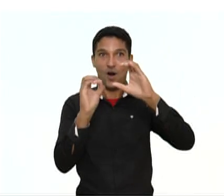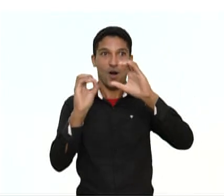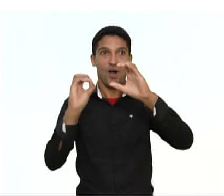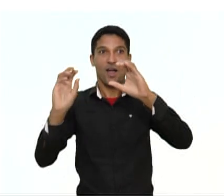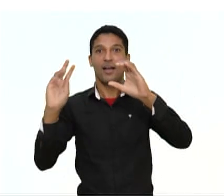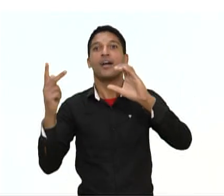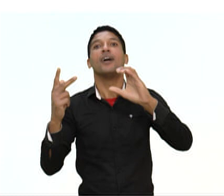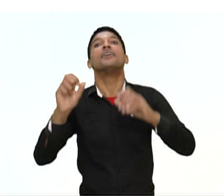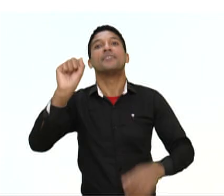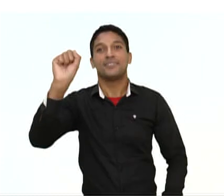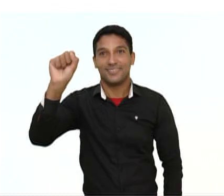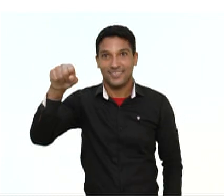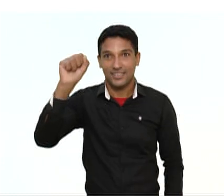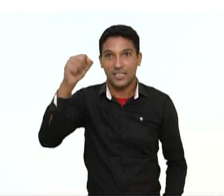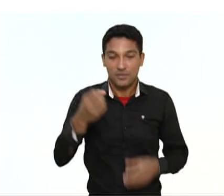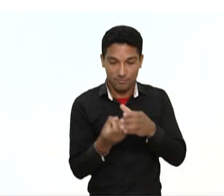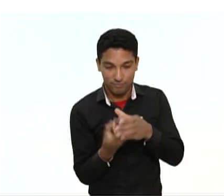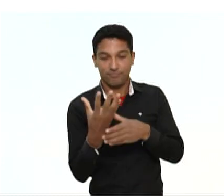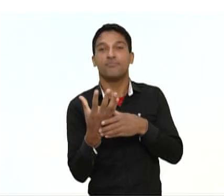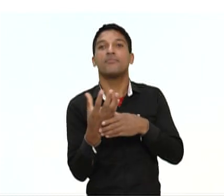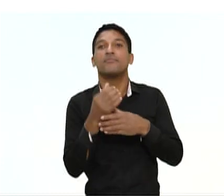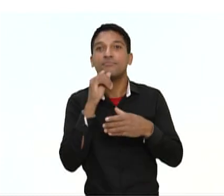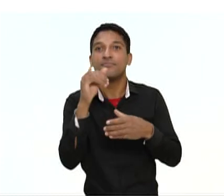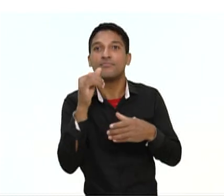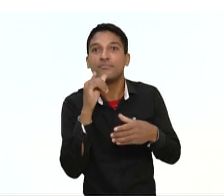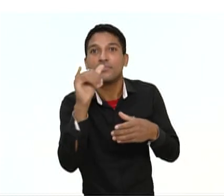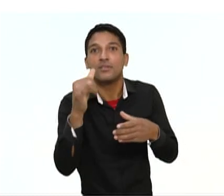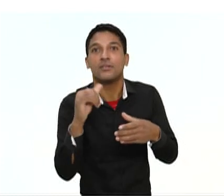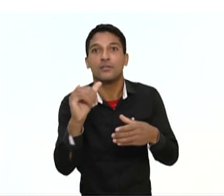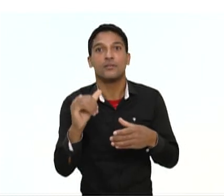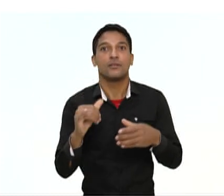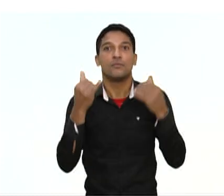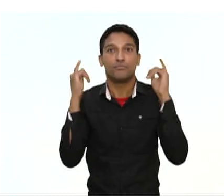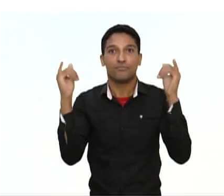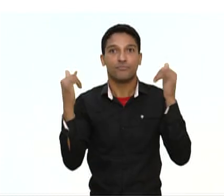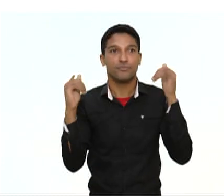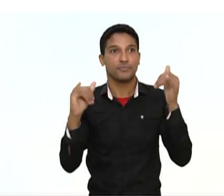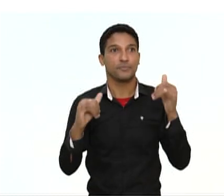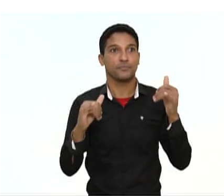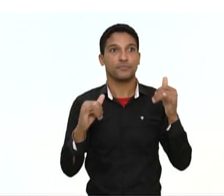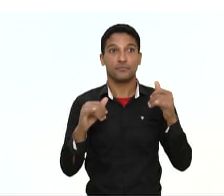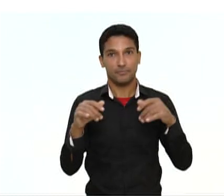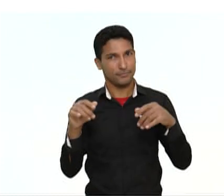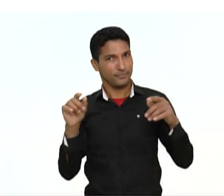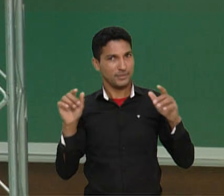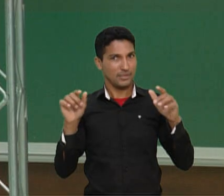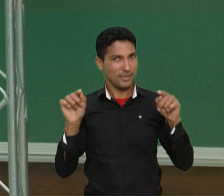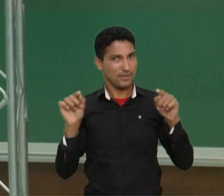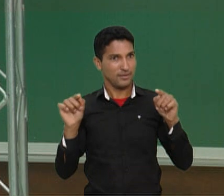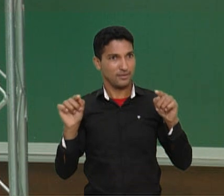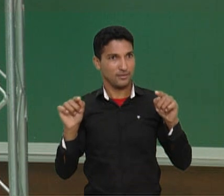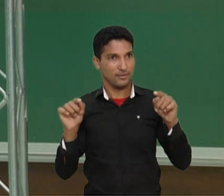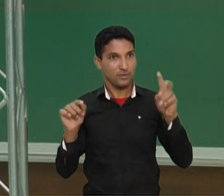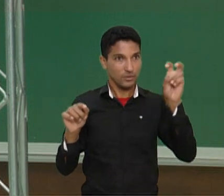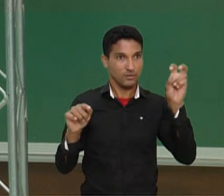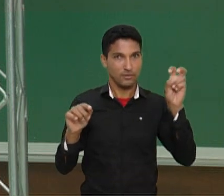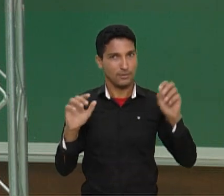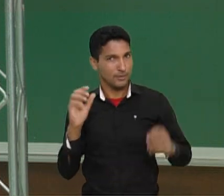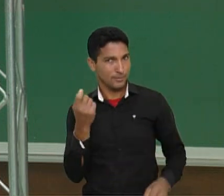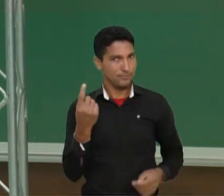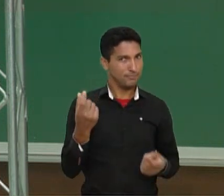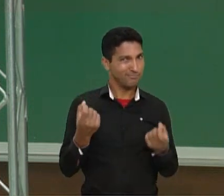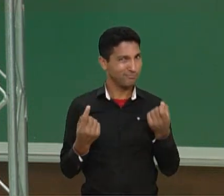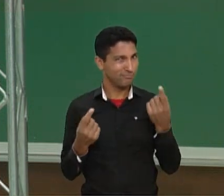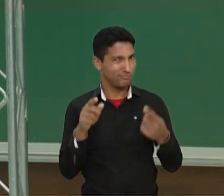Sim, conduz corrente elétrica. Esse composto aqui, talvez esteja causando uma certa estranheza